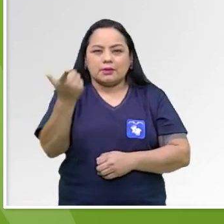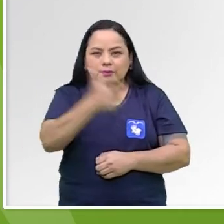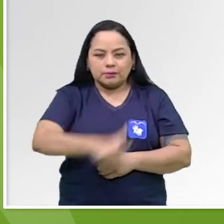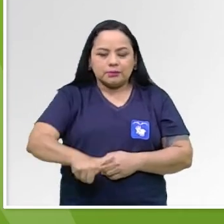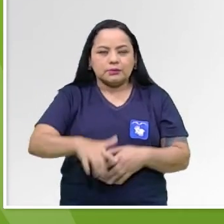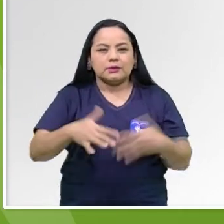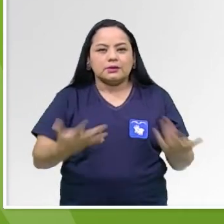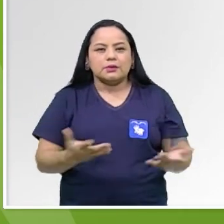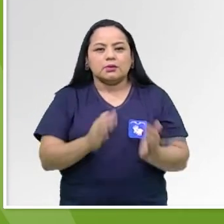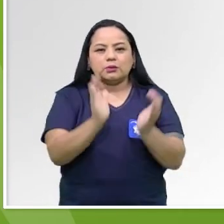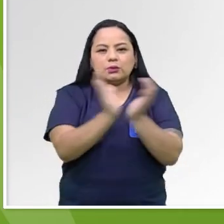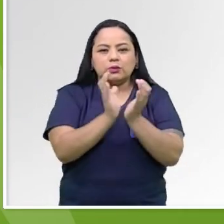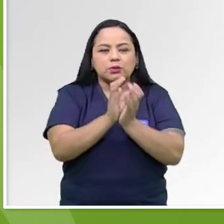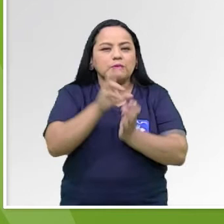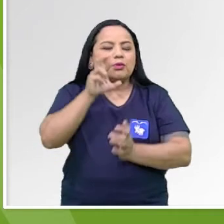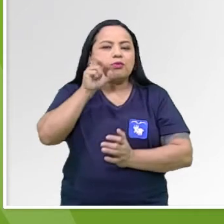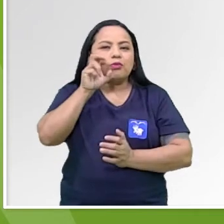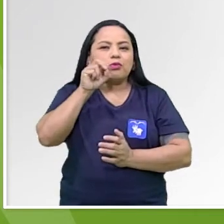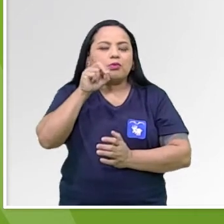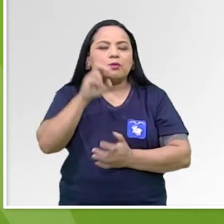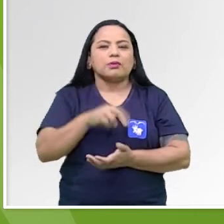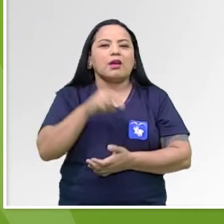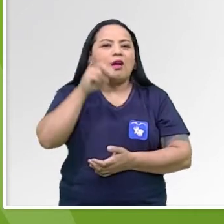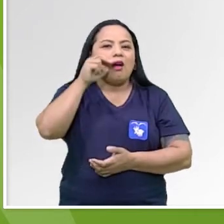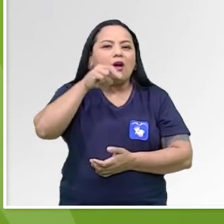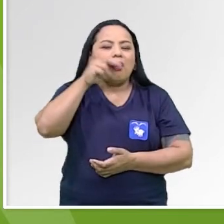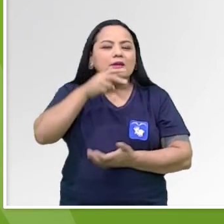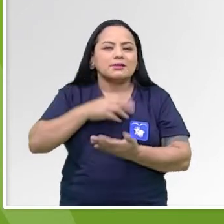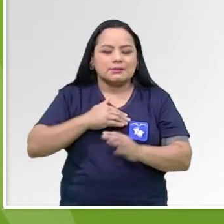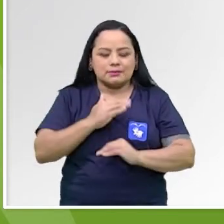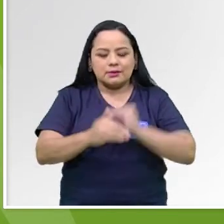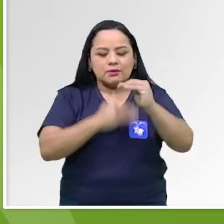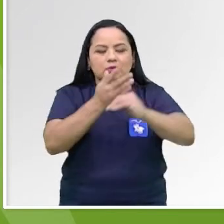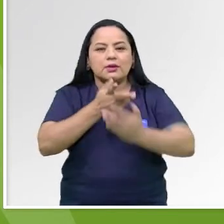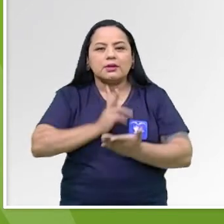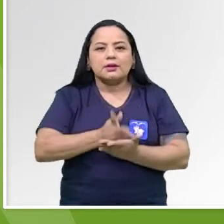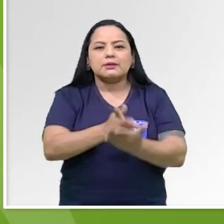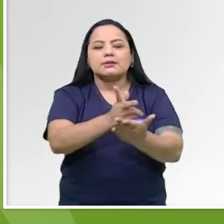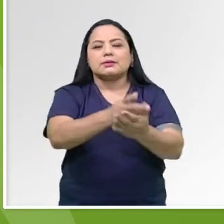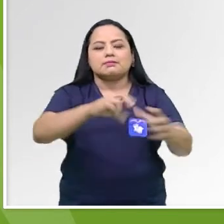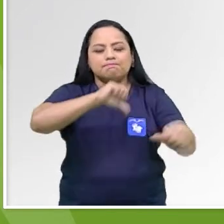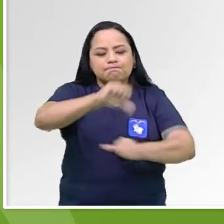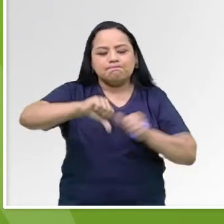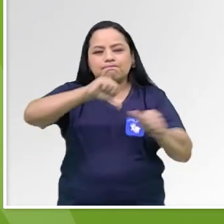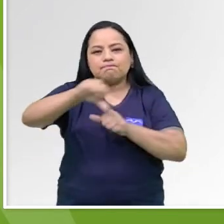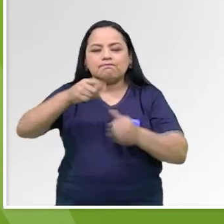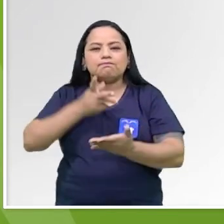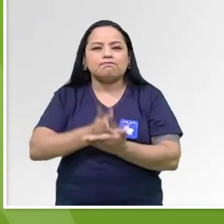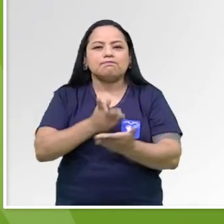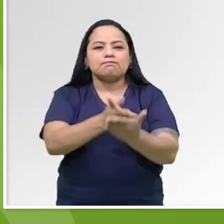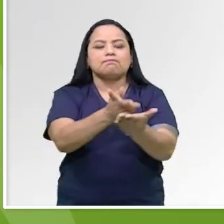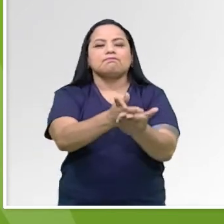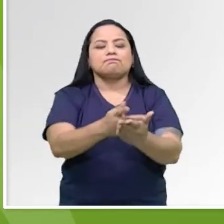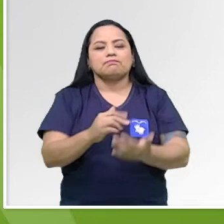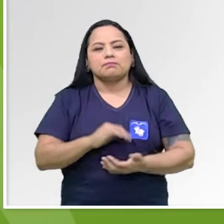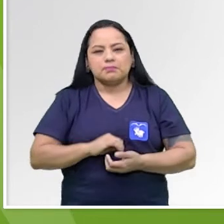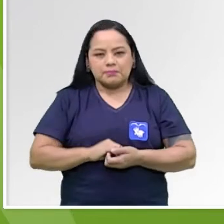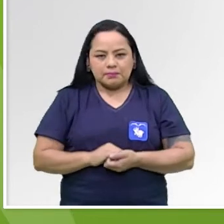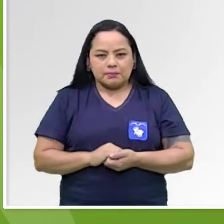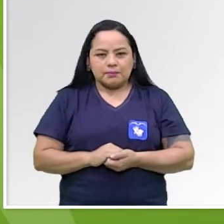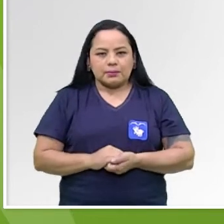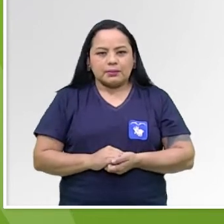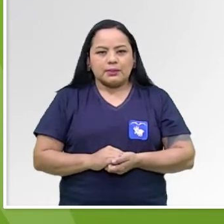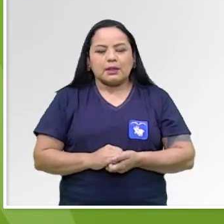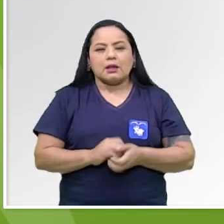Então, no grupo dos roedores, os dentes deles sempre vão estar sendo trocados, tá? De acordo com a necessidade. E eles